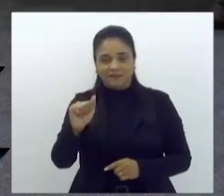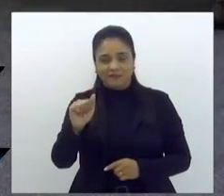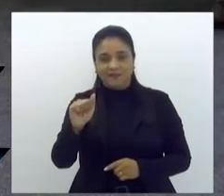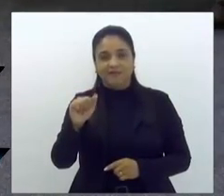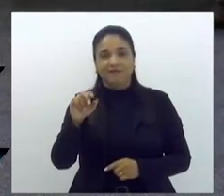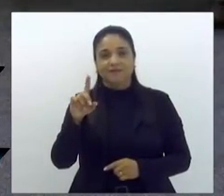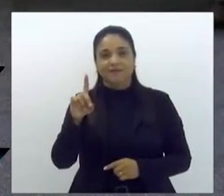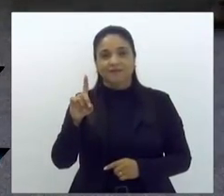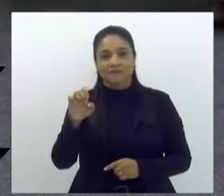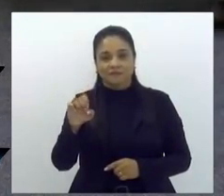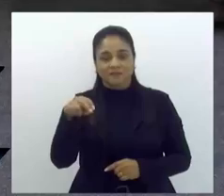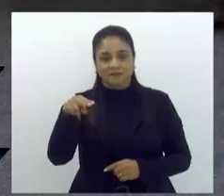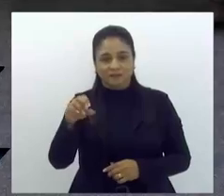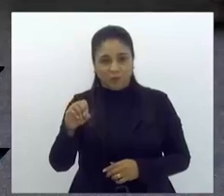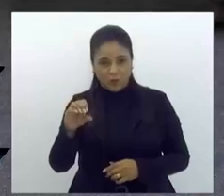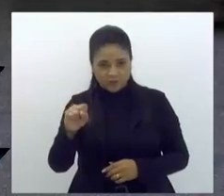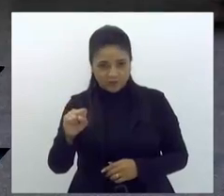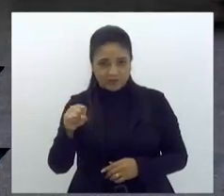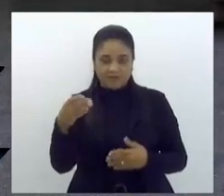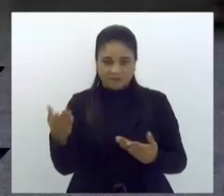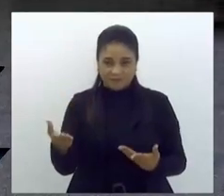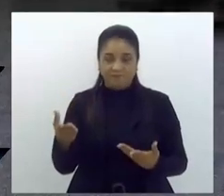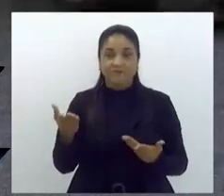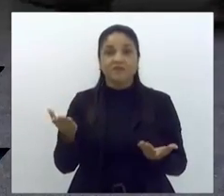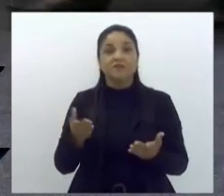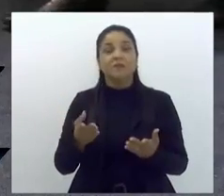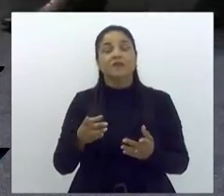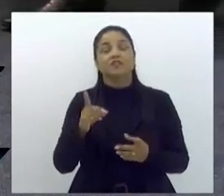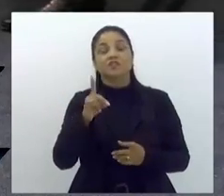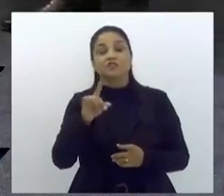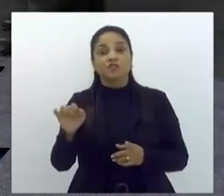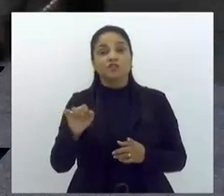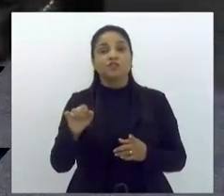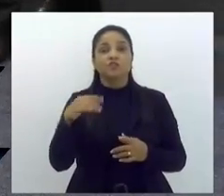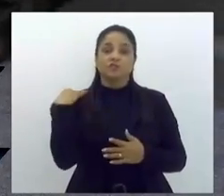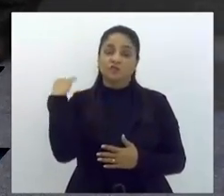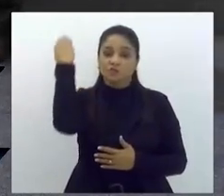e também é dia de Nossa Senhora da Glória também